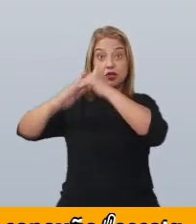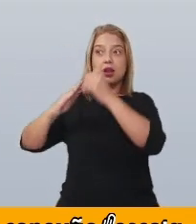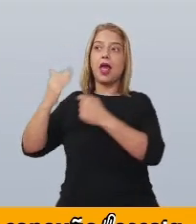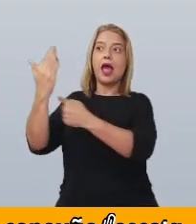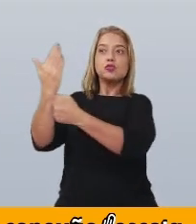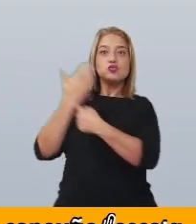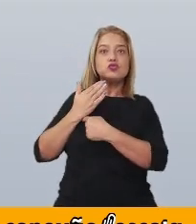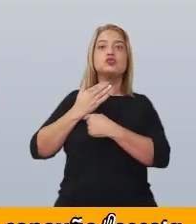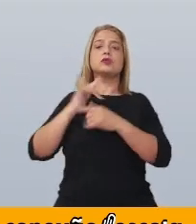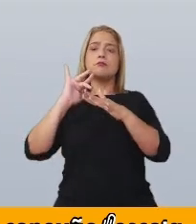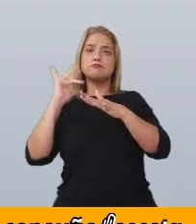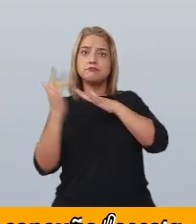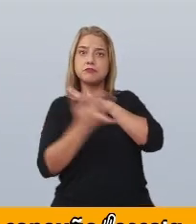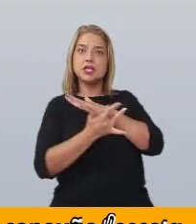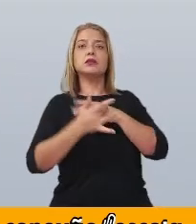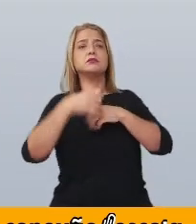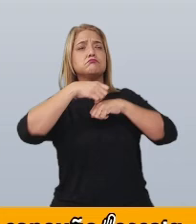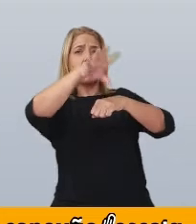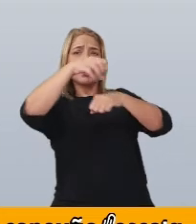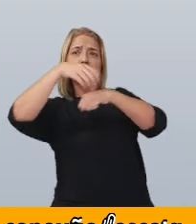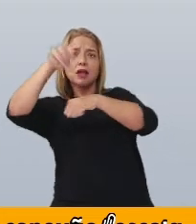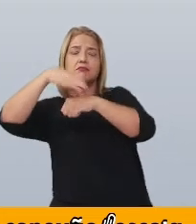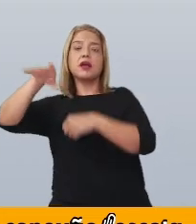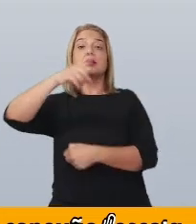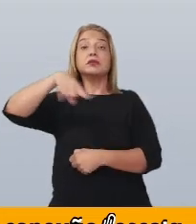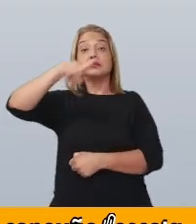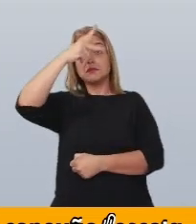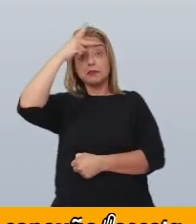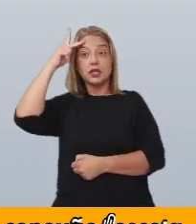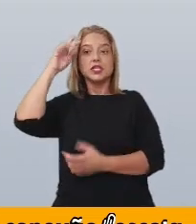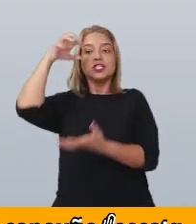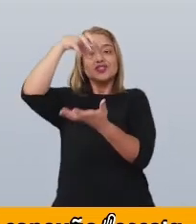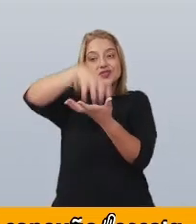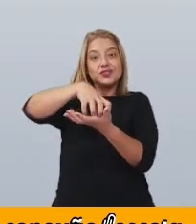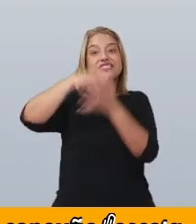de protesto chegue aos órgãos competentes.